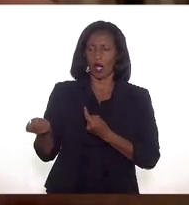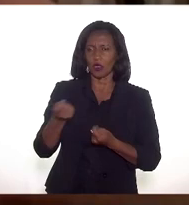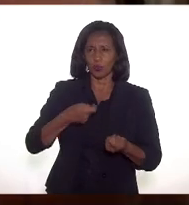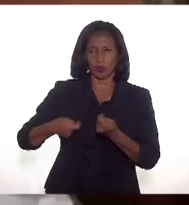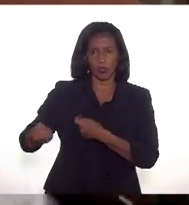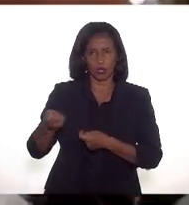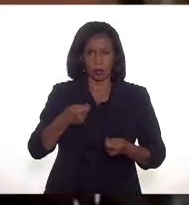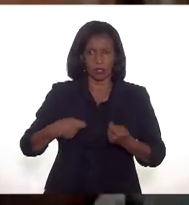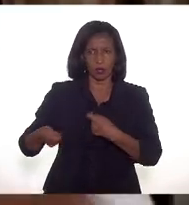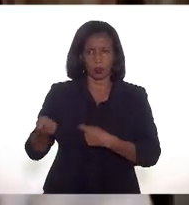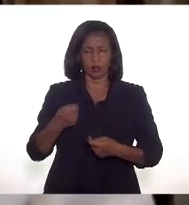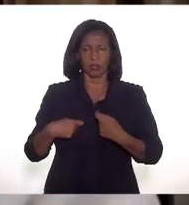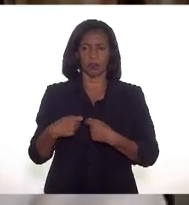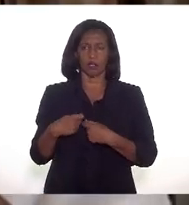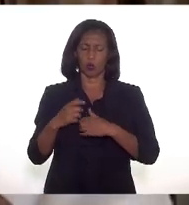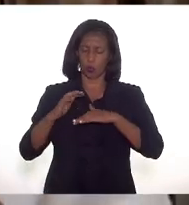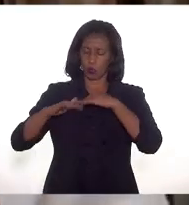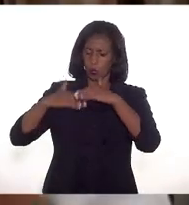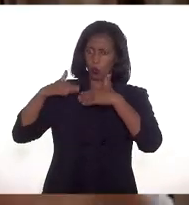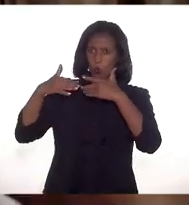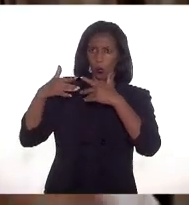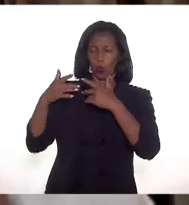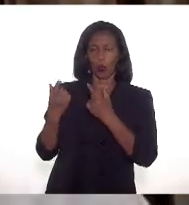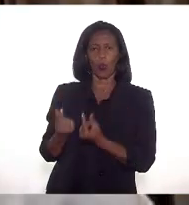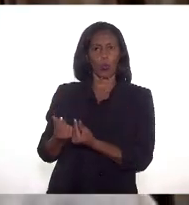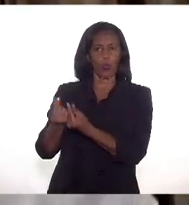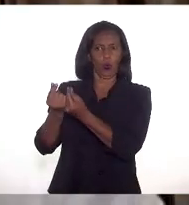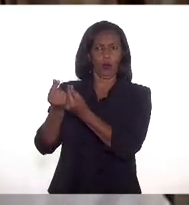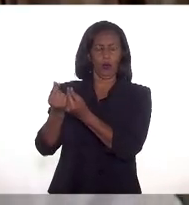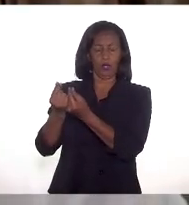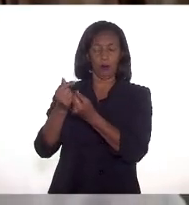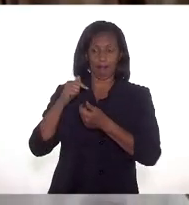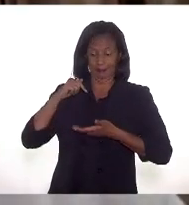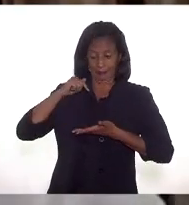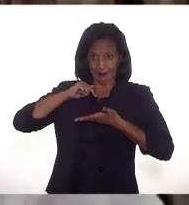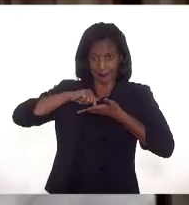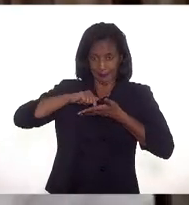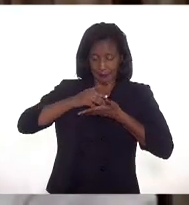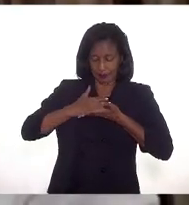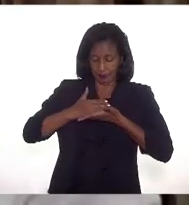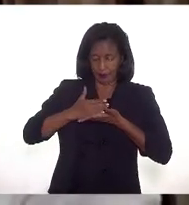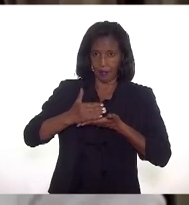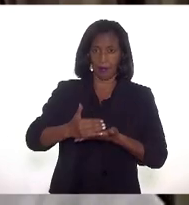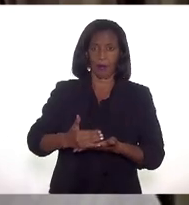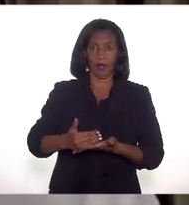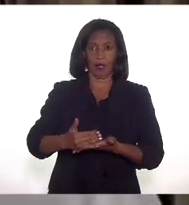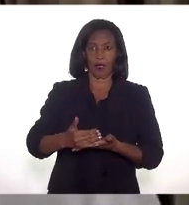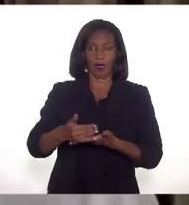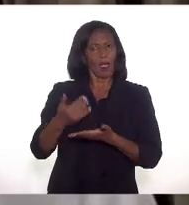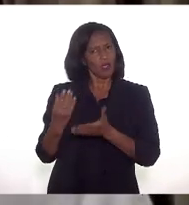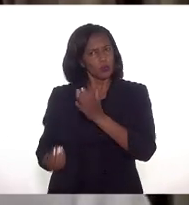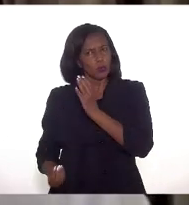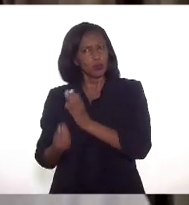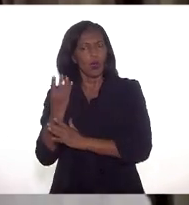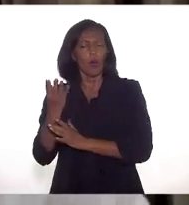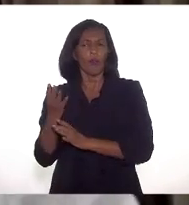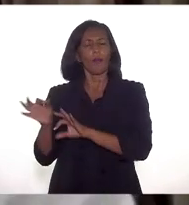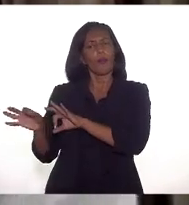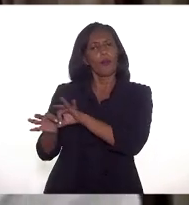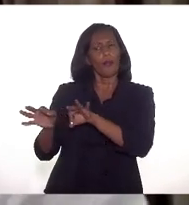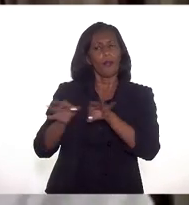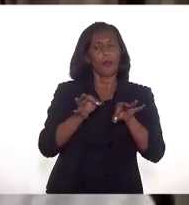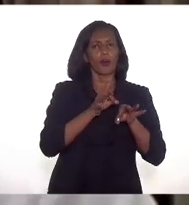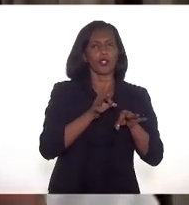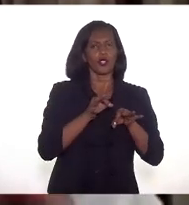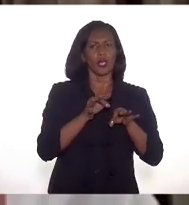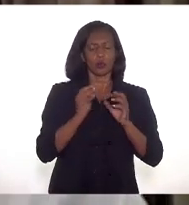administração e o desenvolvimento econômico. A partir daí, nós desenvolvemos projetos embaixo